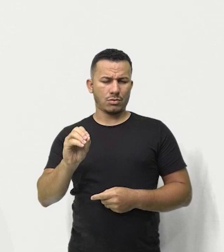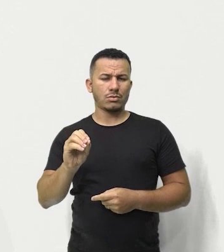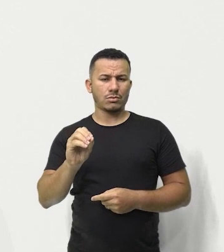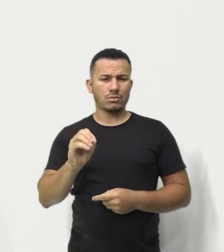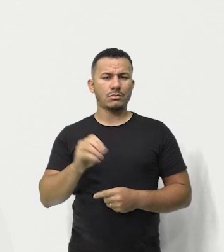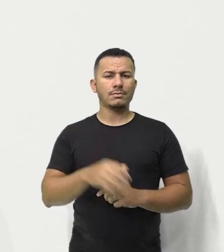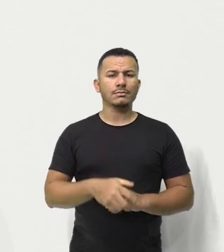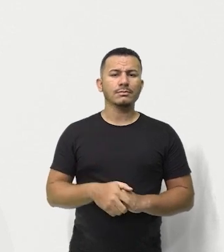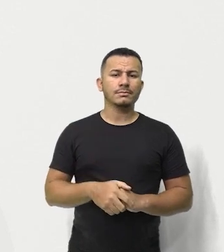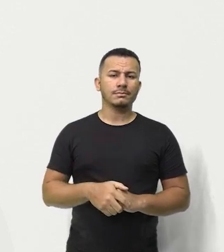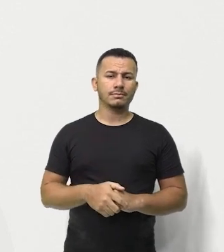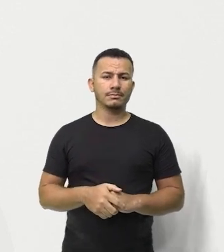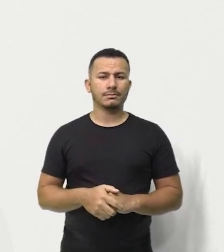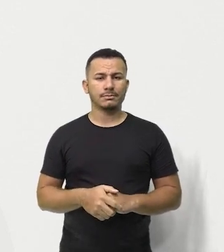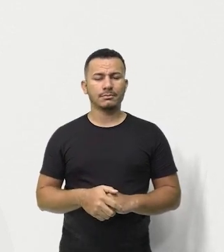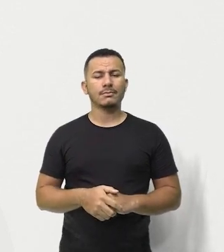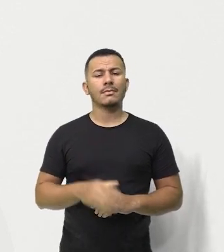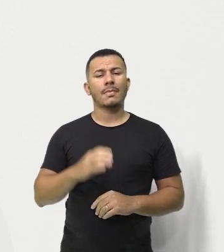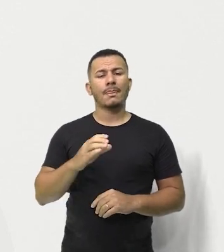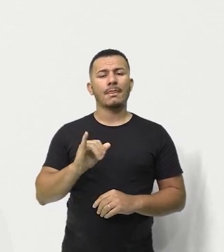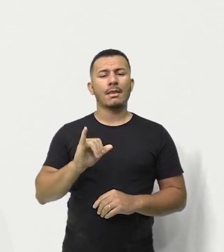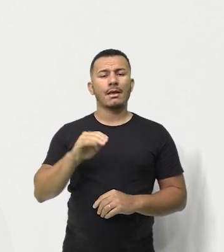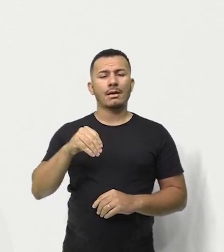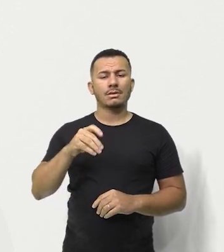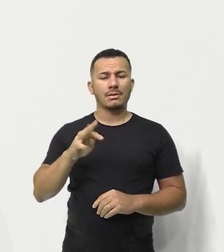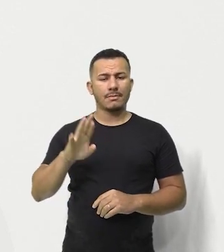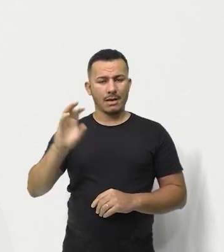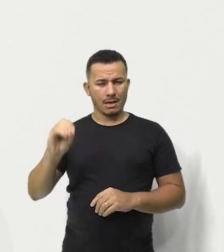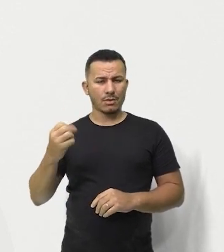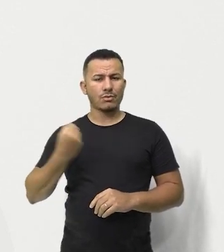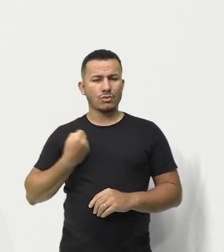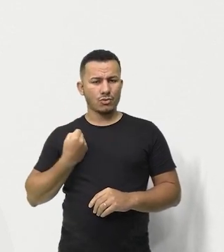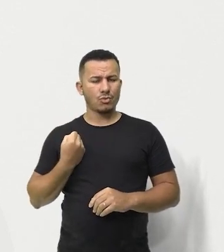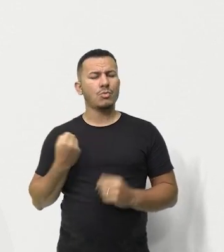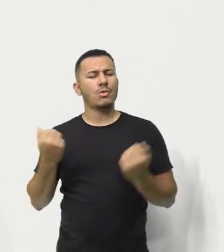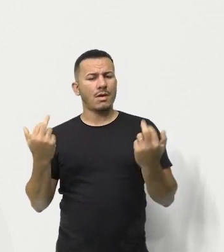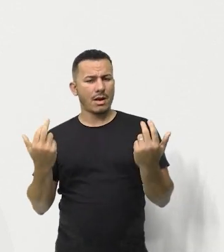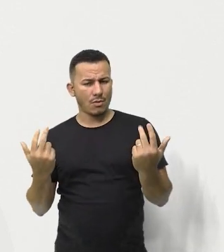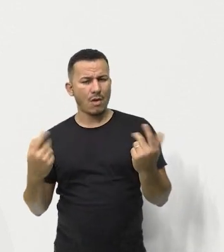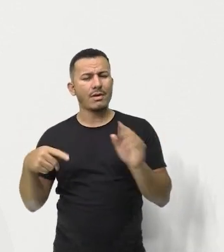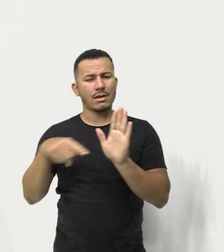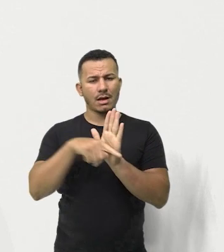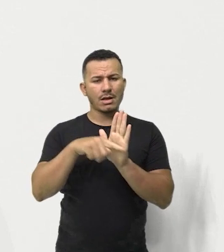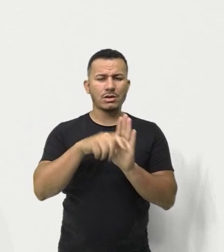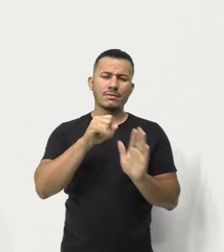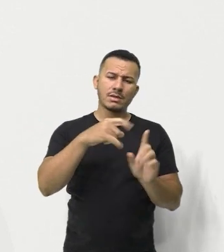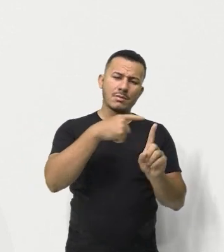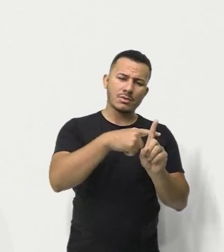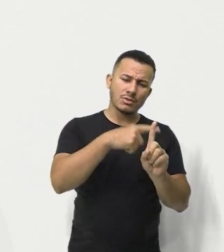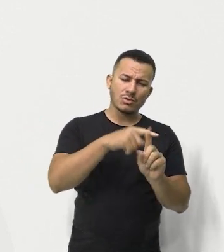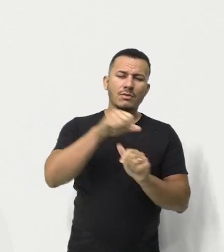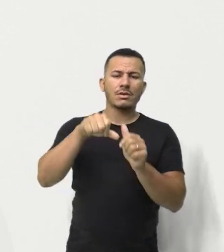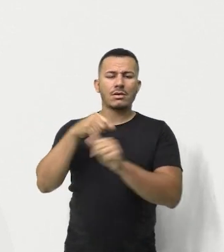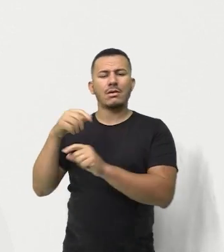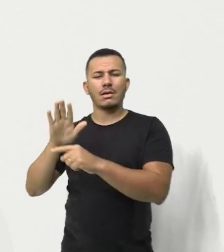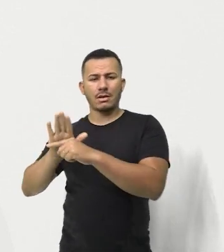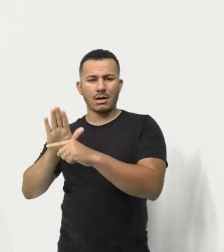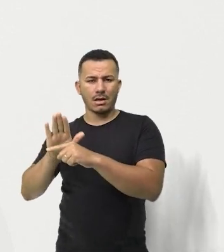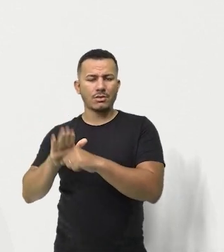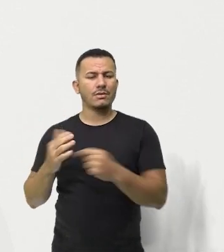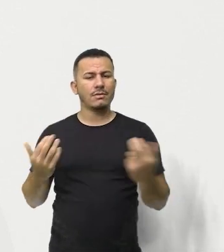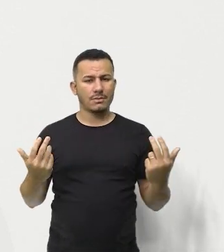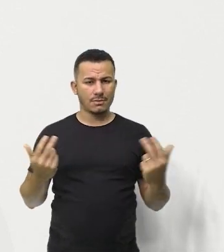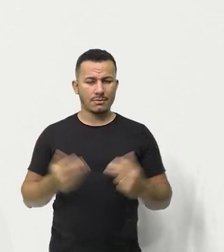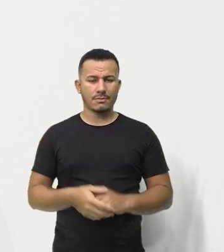inverso, oposto, né? Que é a mesma coisa que o simétrico. O simétrico de um número positivo é ele mesmo negativo.